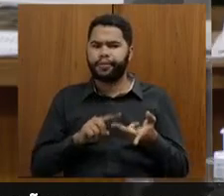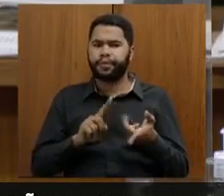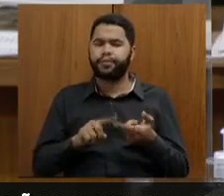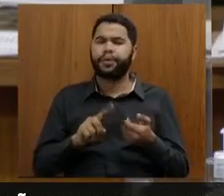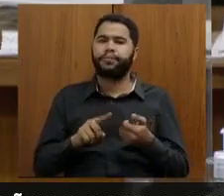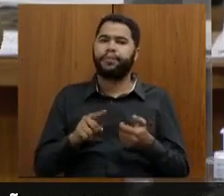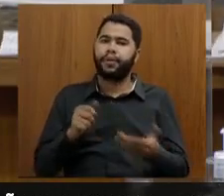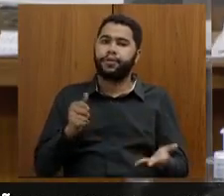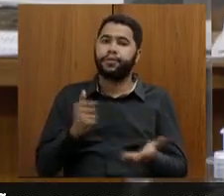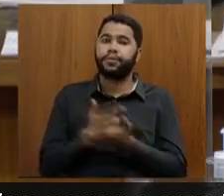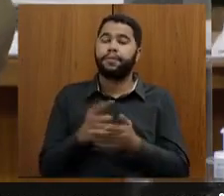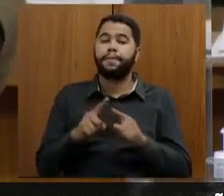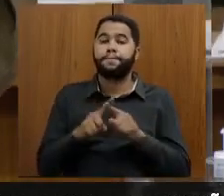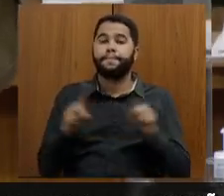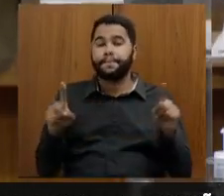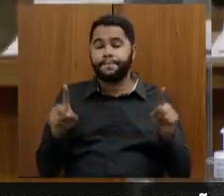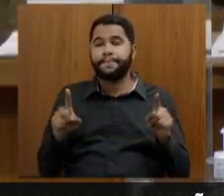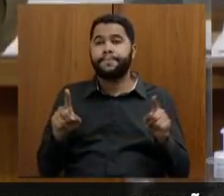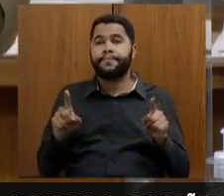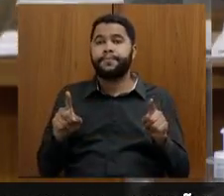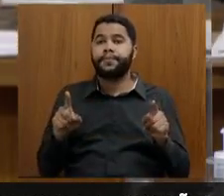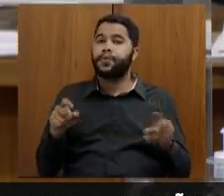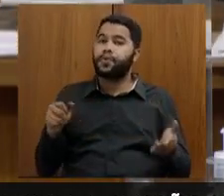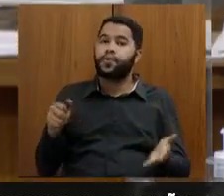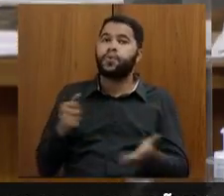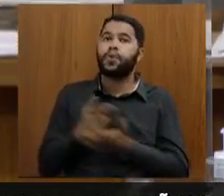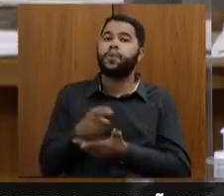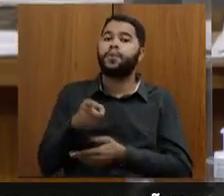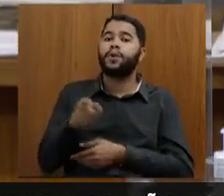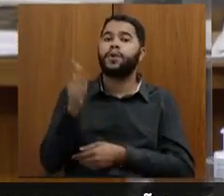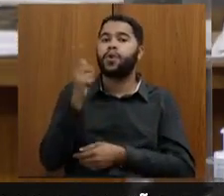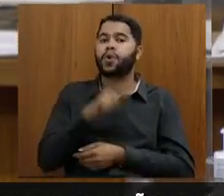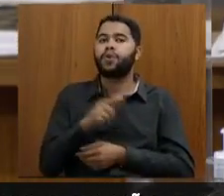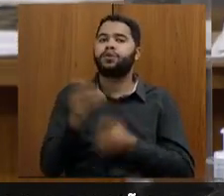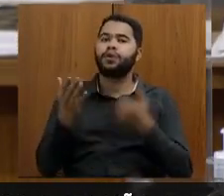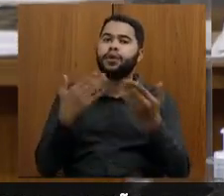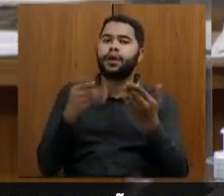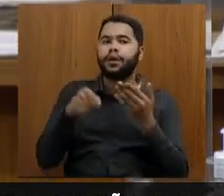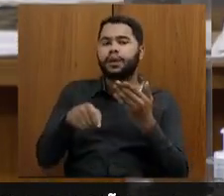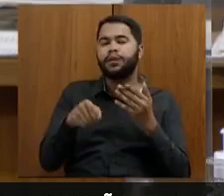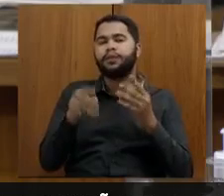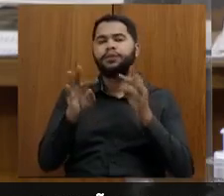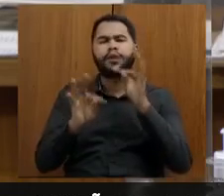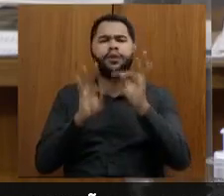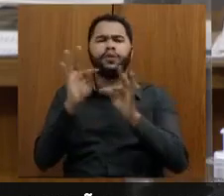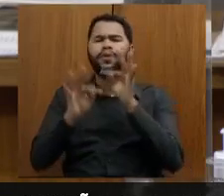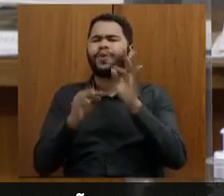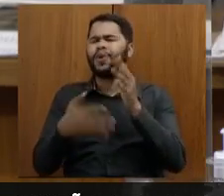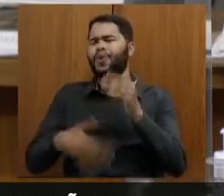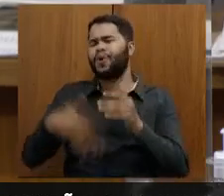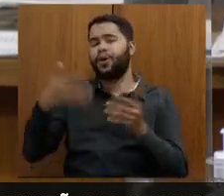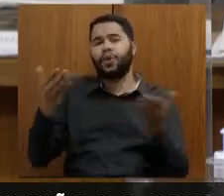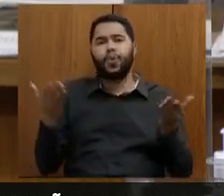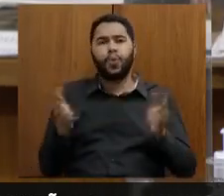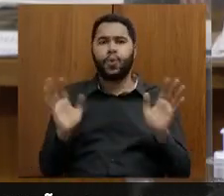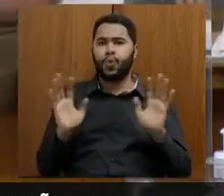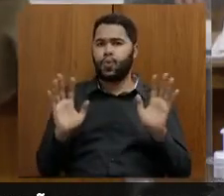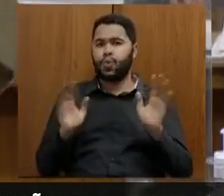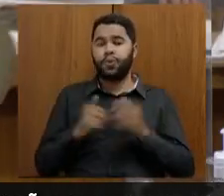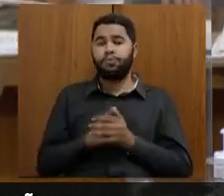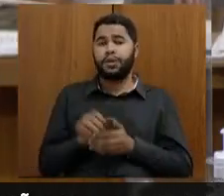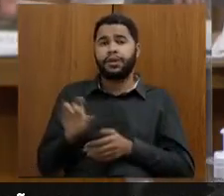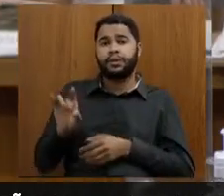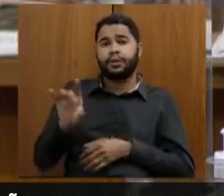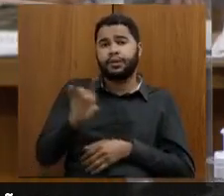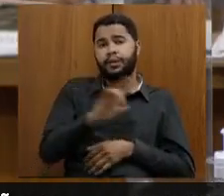proprietários comprando mas aí eu falo conheço compra compra essa aqui que consegue conversar com essa tecnologia e isso era muito caro hoje nós já não tá tão caro